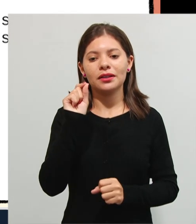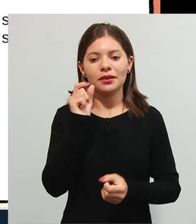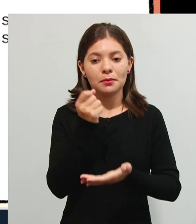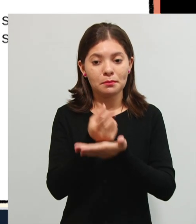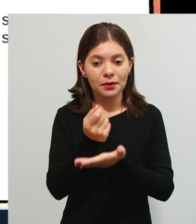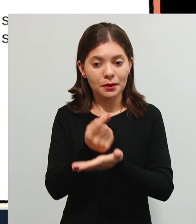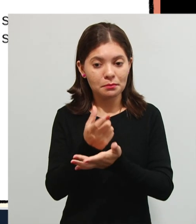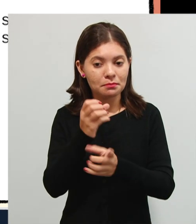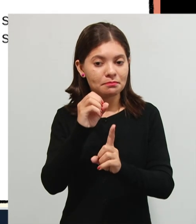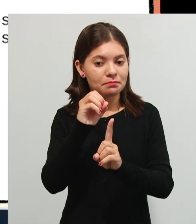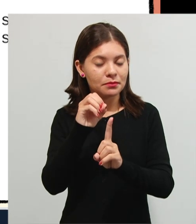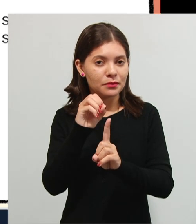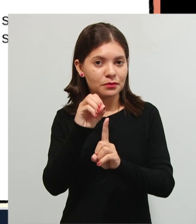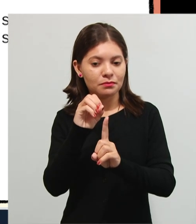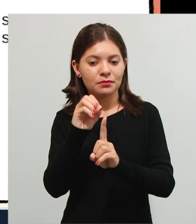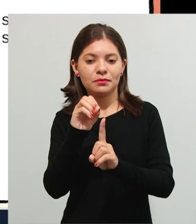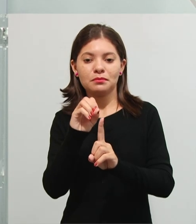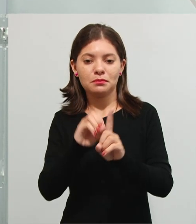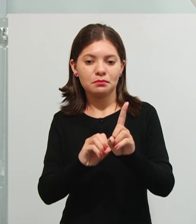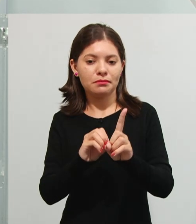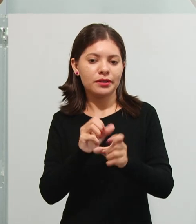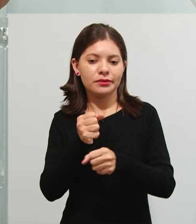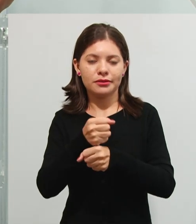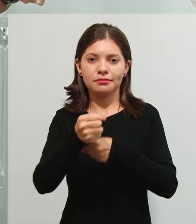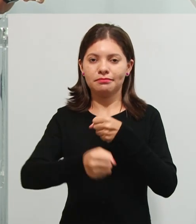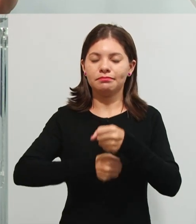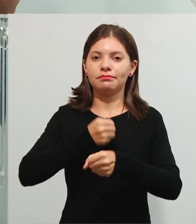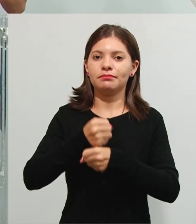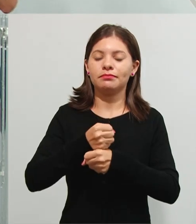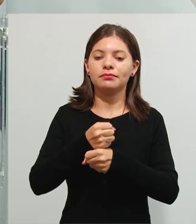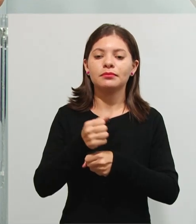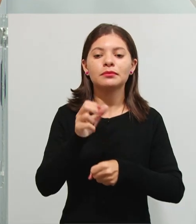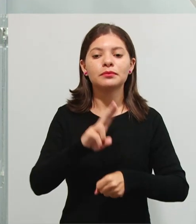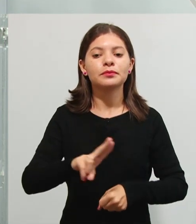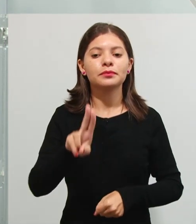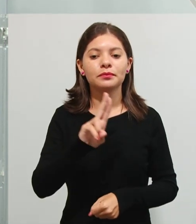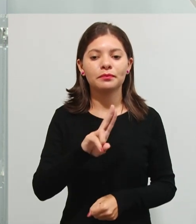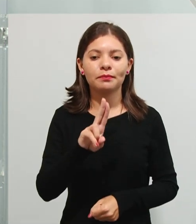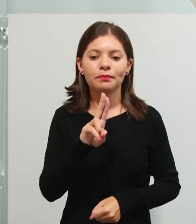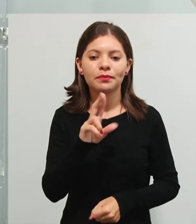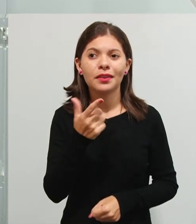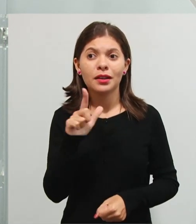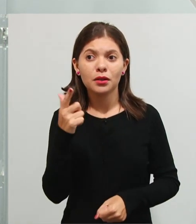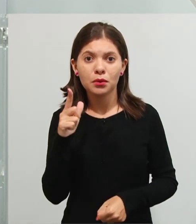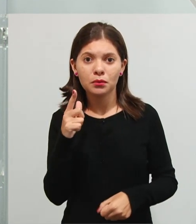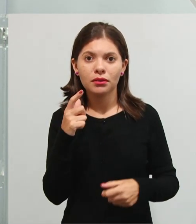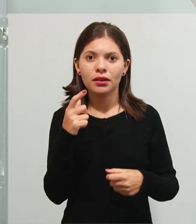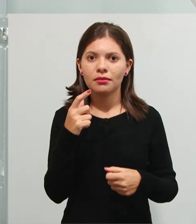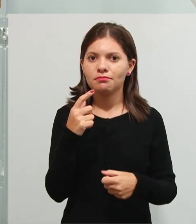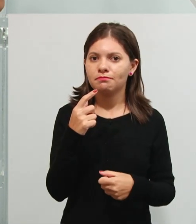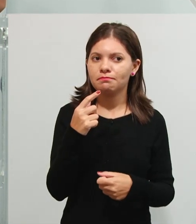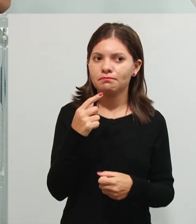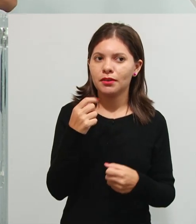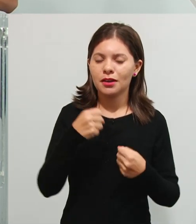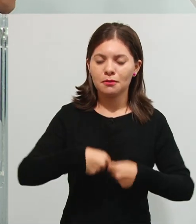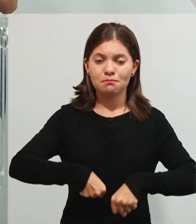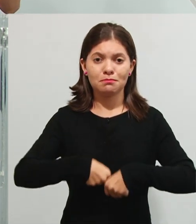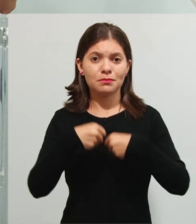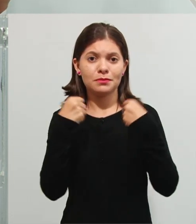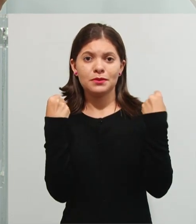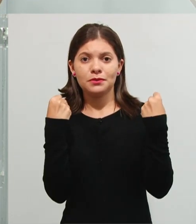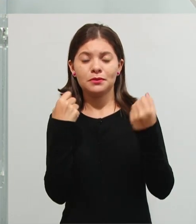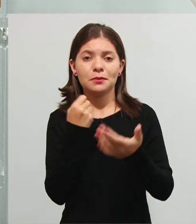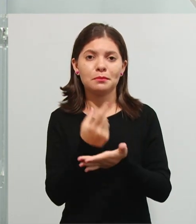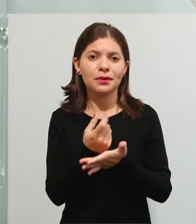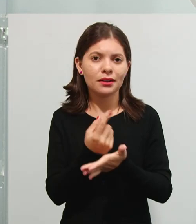necessário que a gente faça um pagamento anual para que a gente utilize o pacote Office. Se a gente